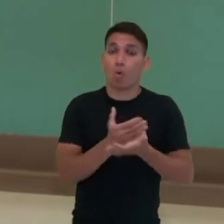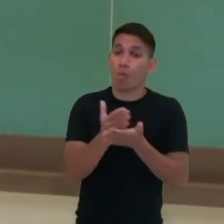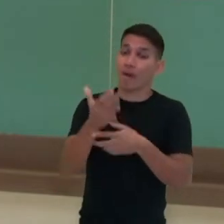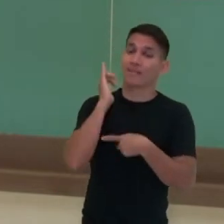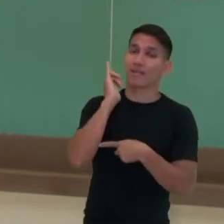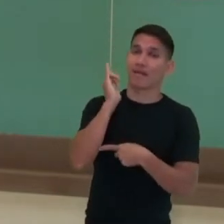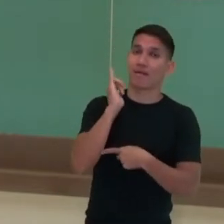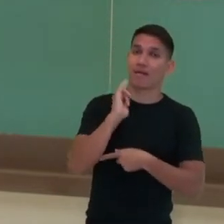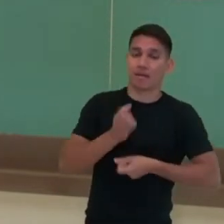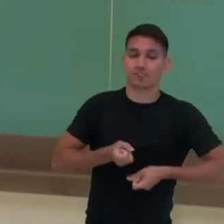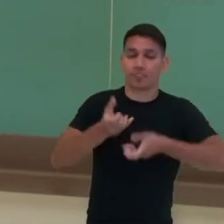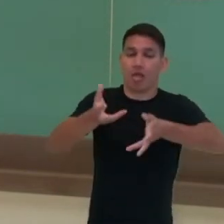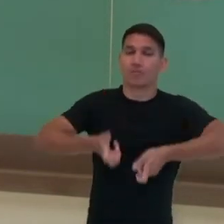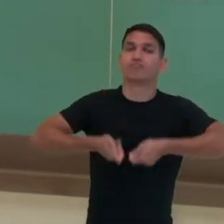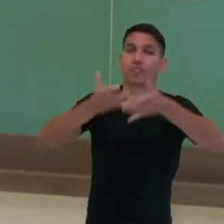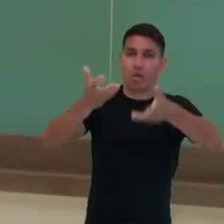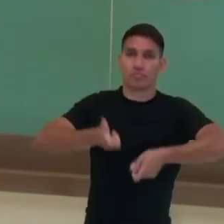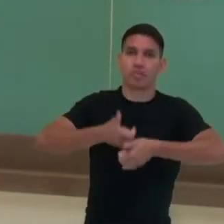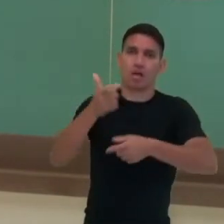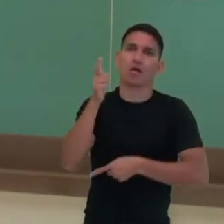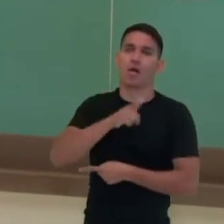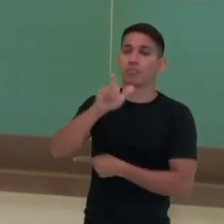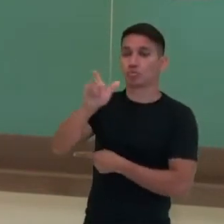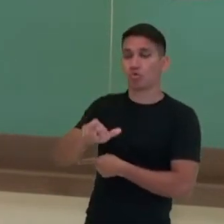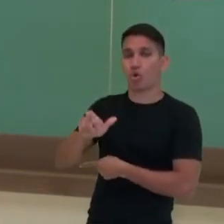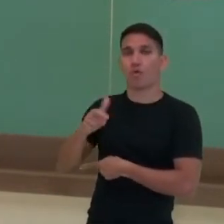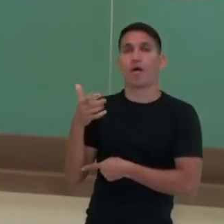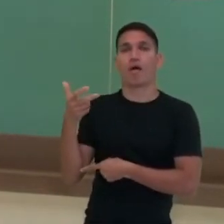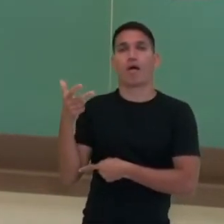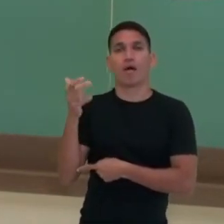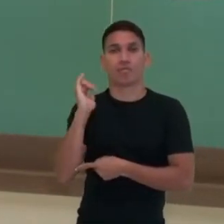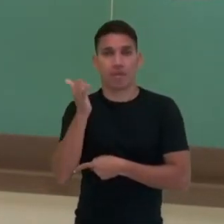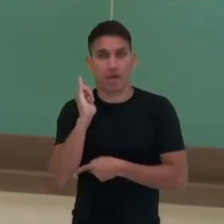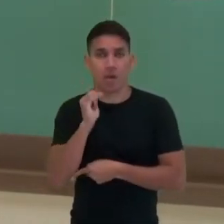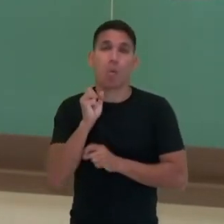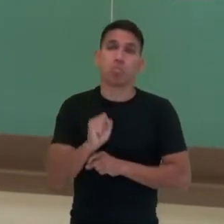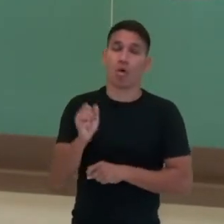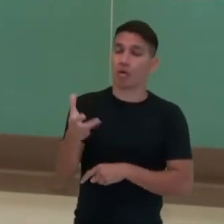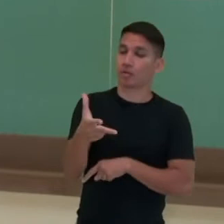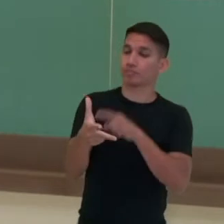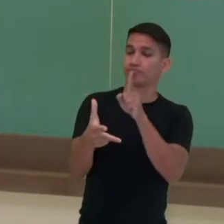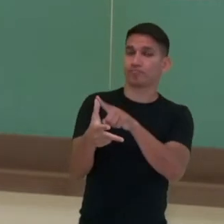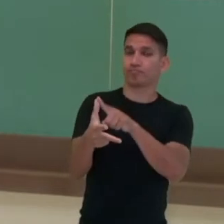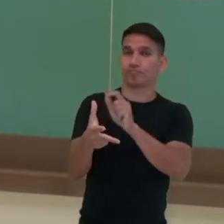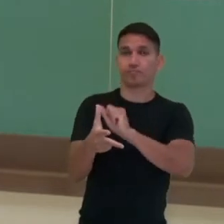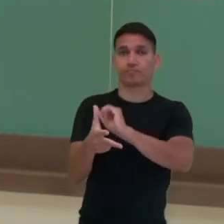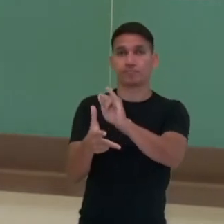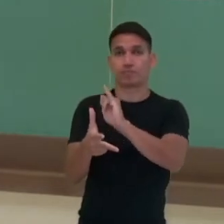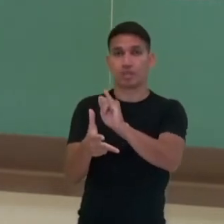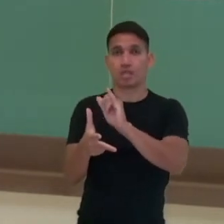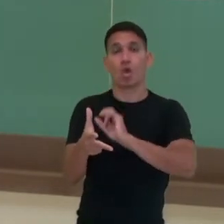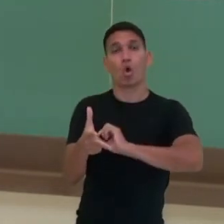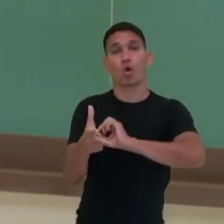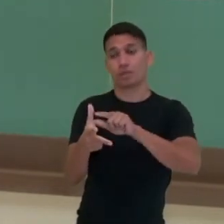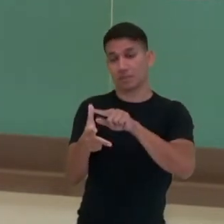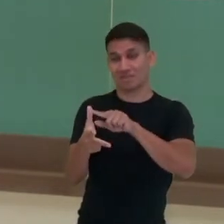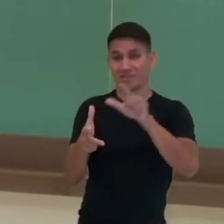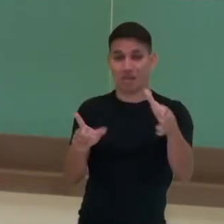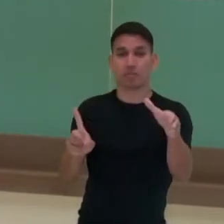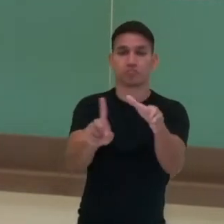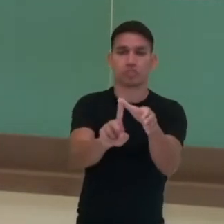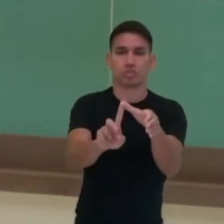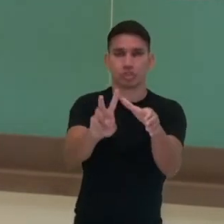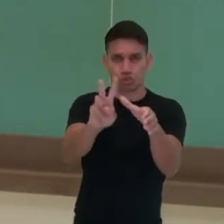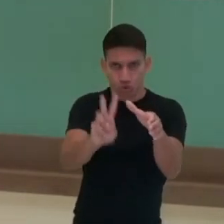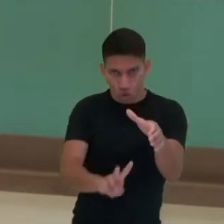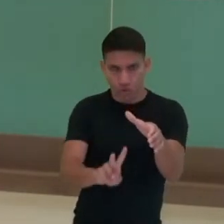é um texto narrativo, tem narrador, que pode ser em primeira pessoa, quando o narrador também é personagem, ou em terceira pessoa,